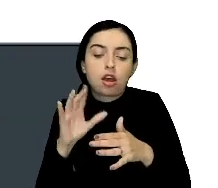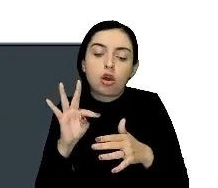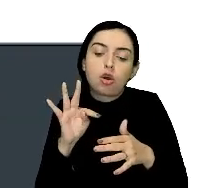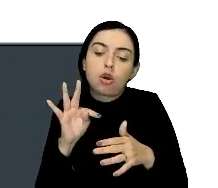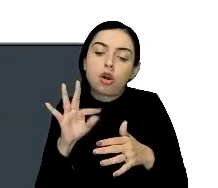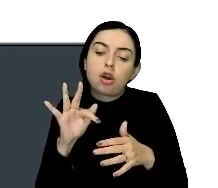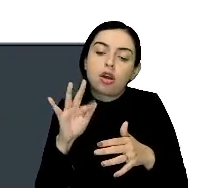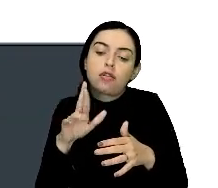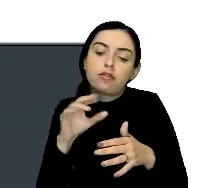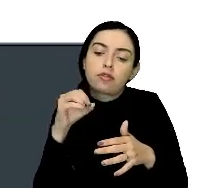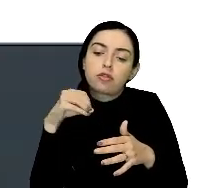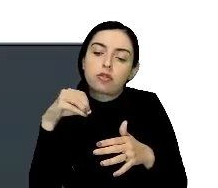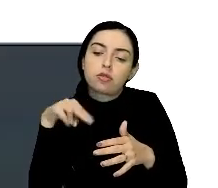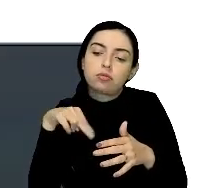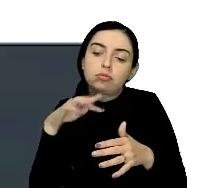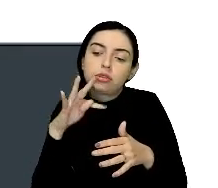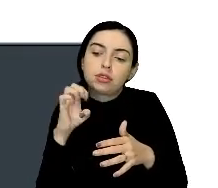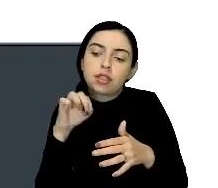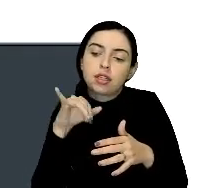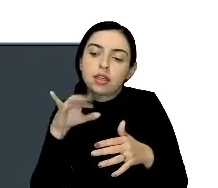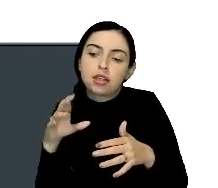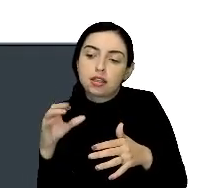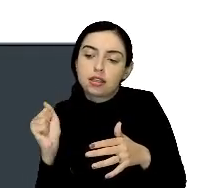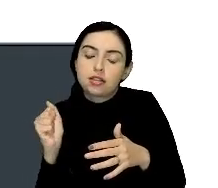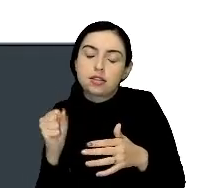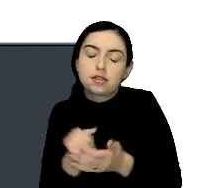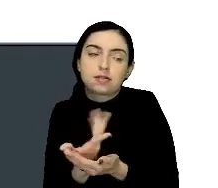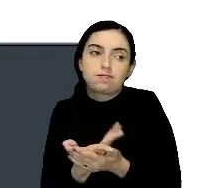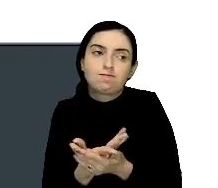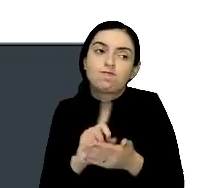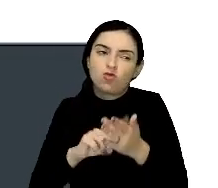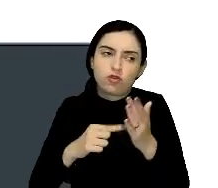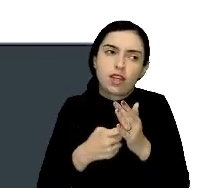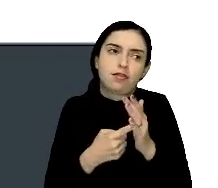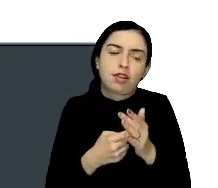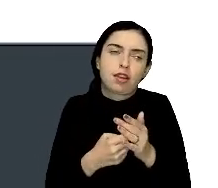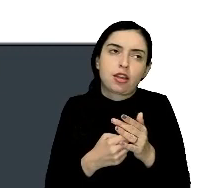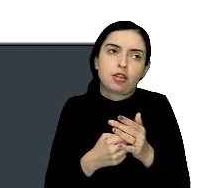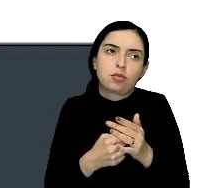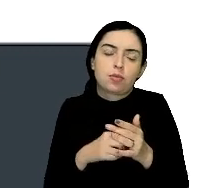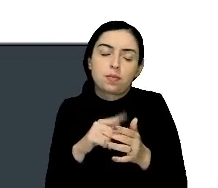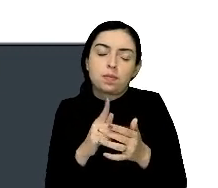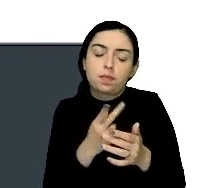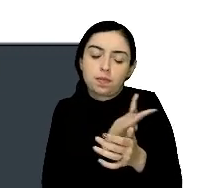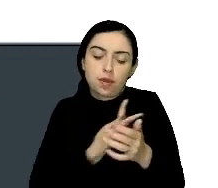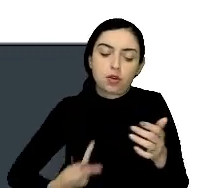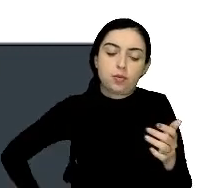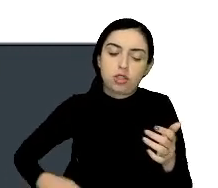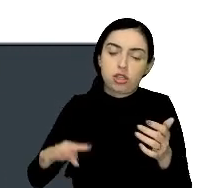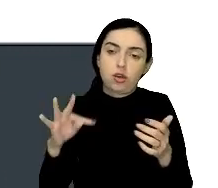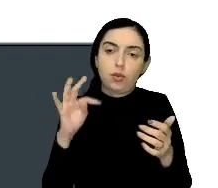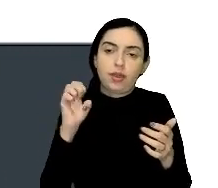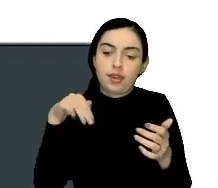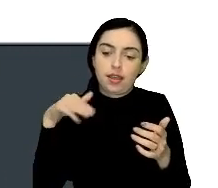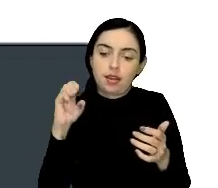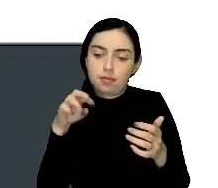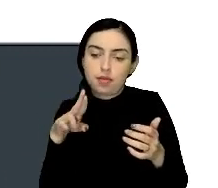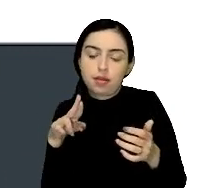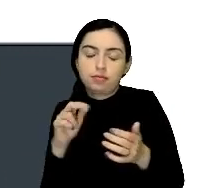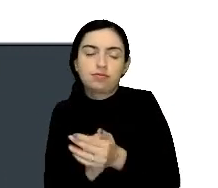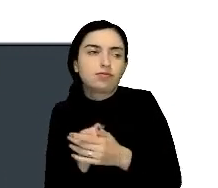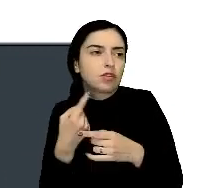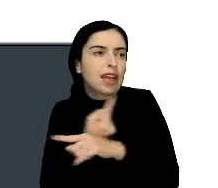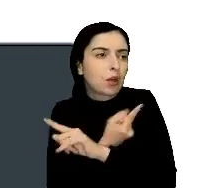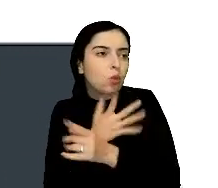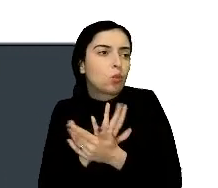o então presidente Michel Temer. No entanto, isso vai contra uma decisão da Corte Internacional de Justiça, no